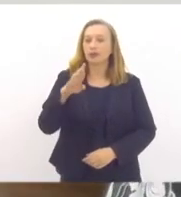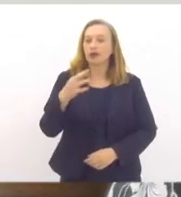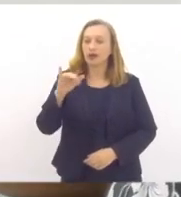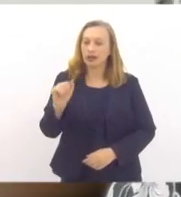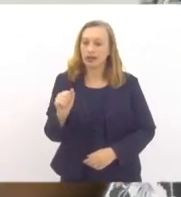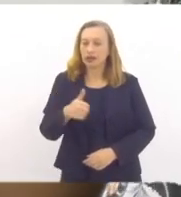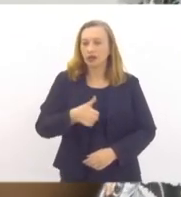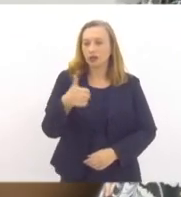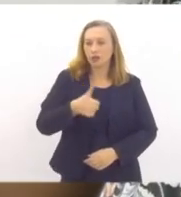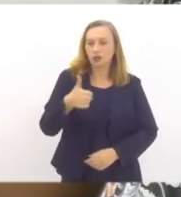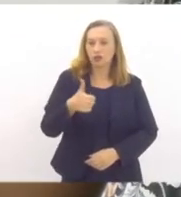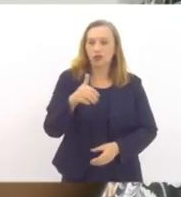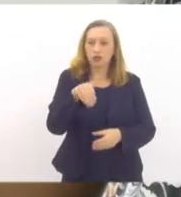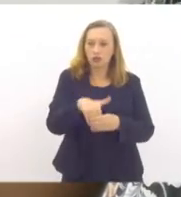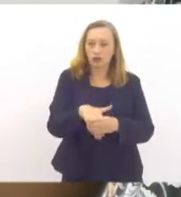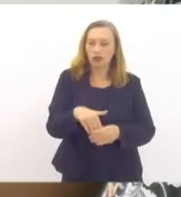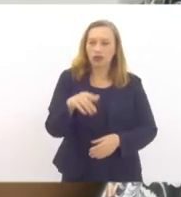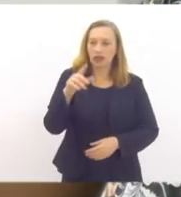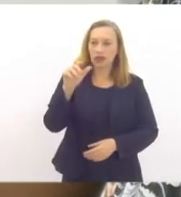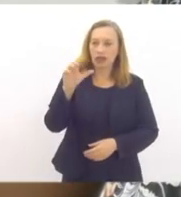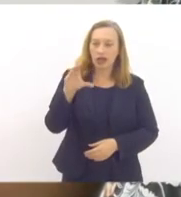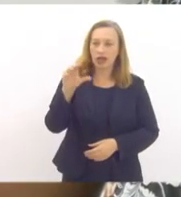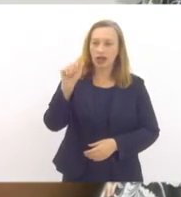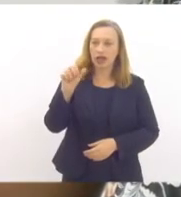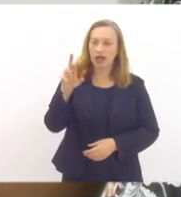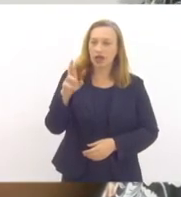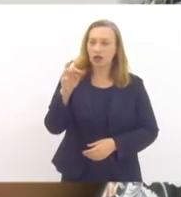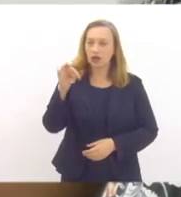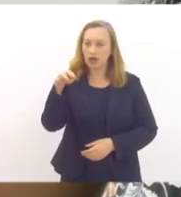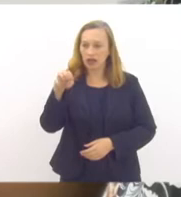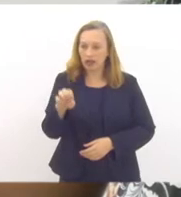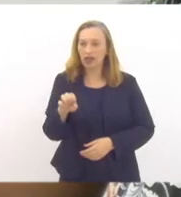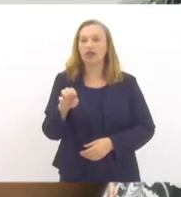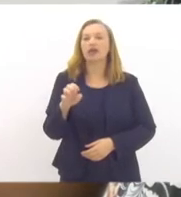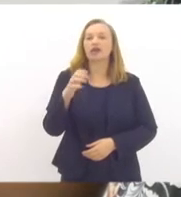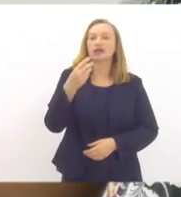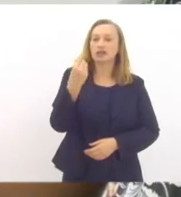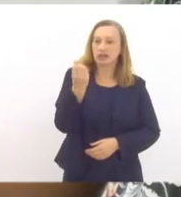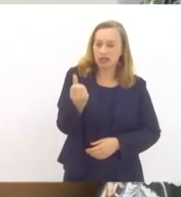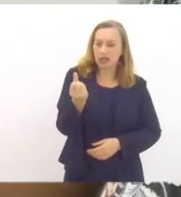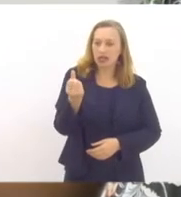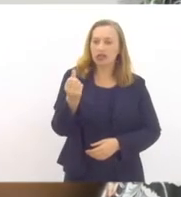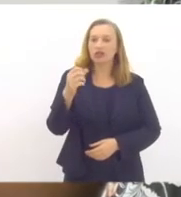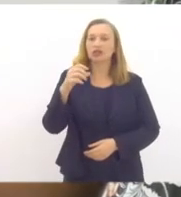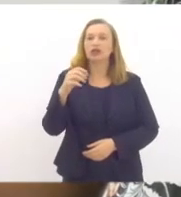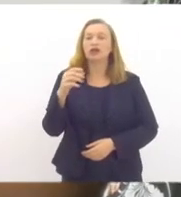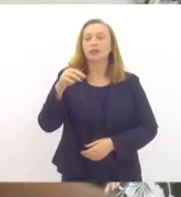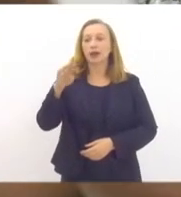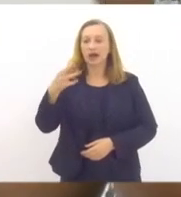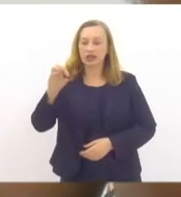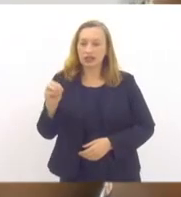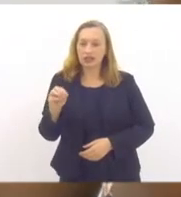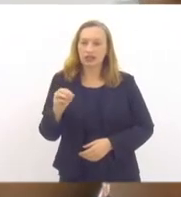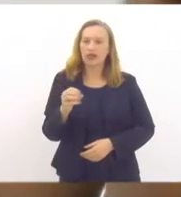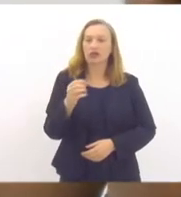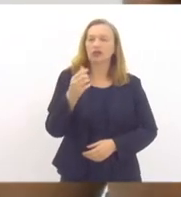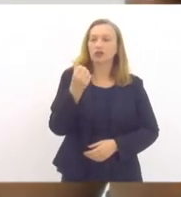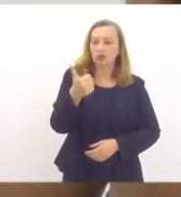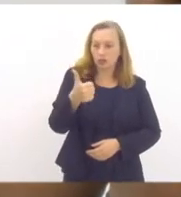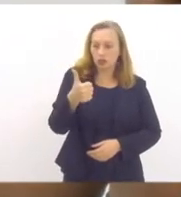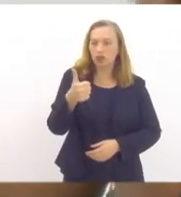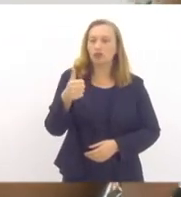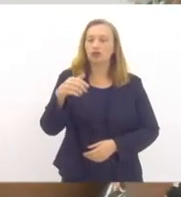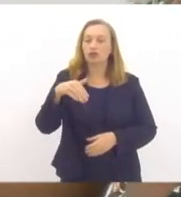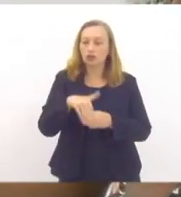Andrade, um voto. Caroline Faria, 6 votos. Márcia Gatto, 1 voto. Natália Damasio, 8